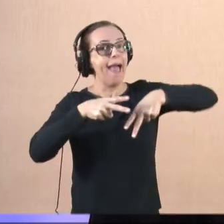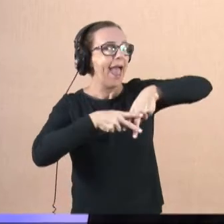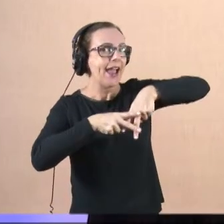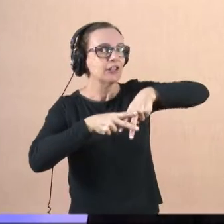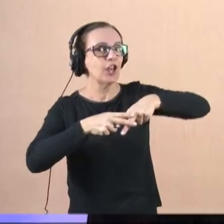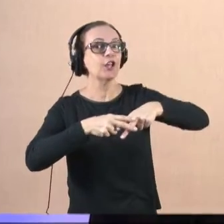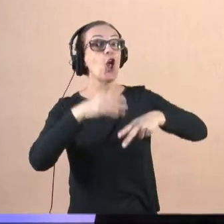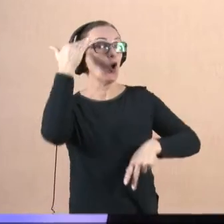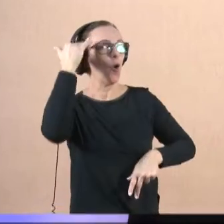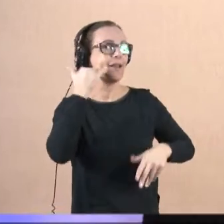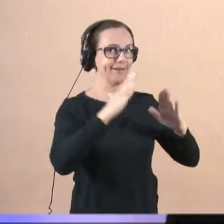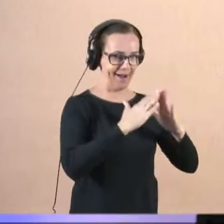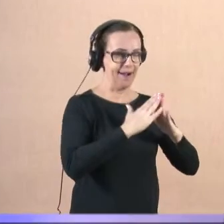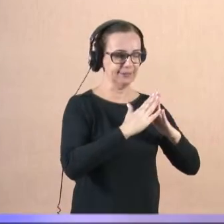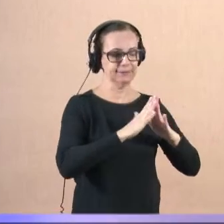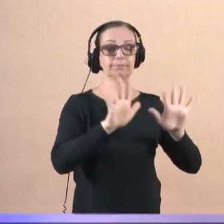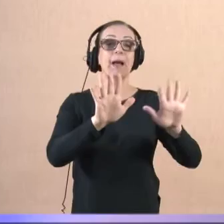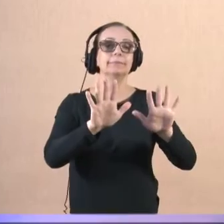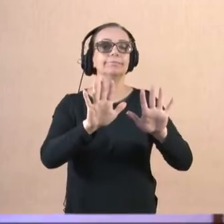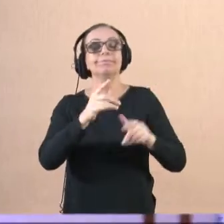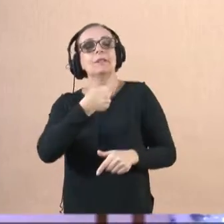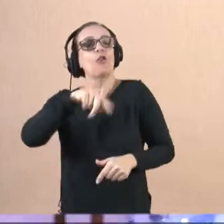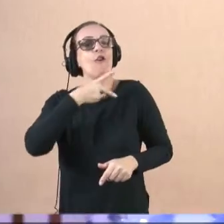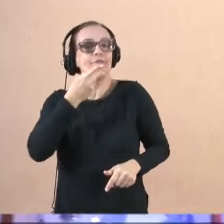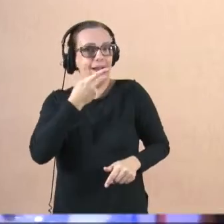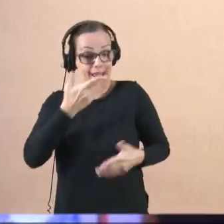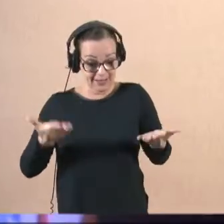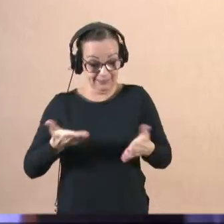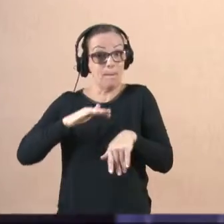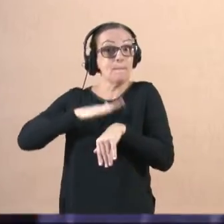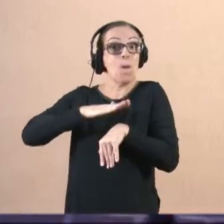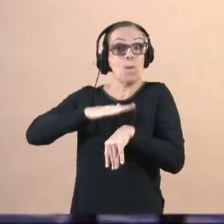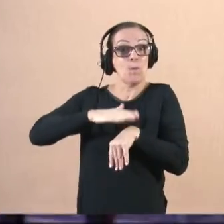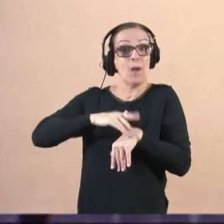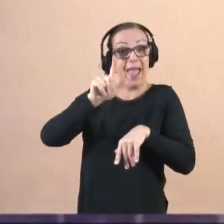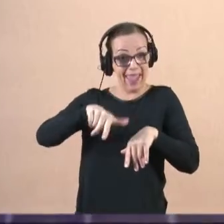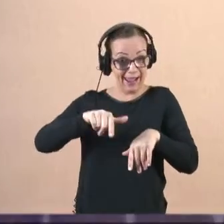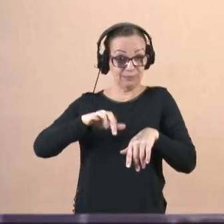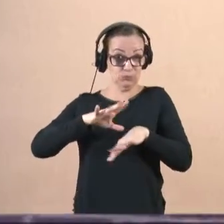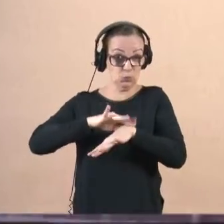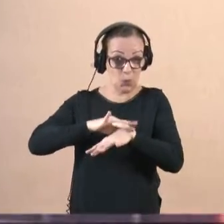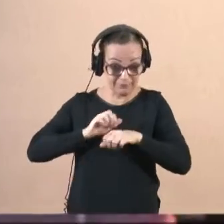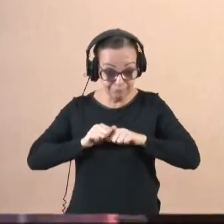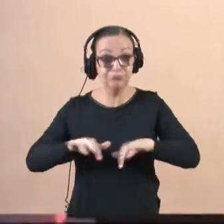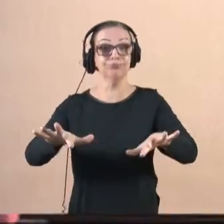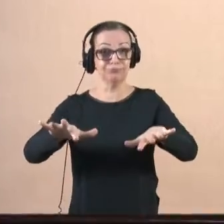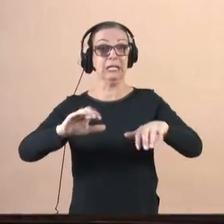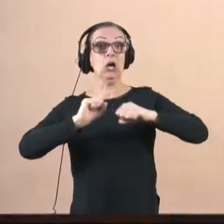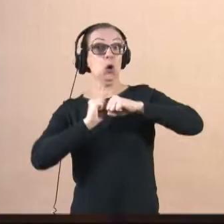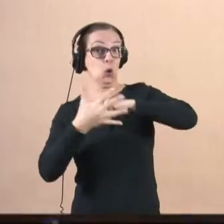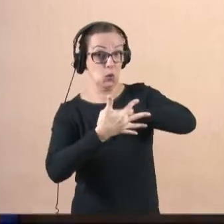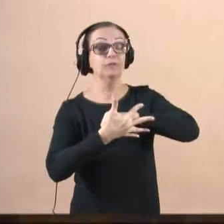#coreia em casa bom não dá para deixar de falar sobre esse momento né que vivemos de pandemia a couve de 19